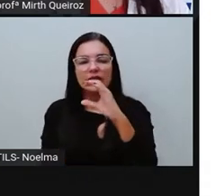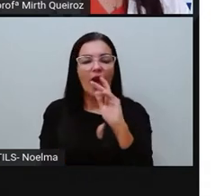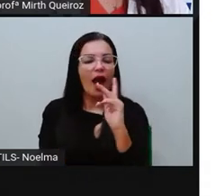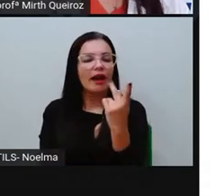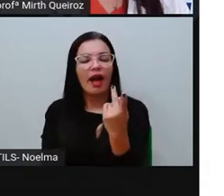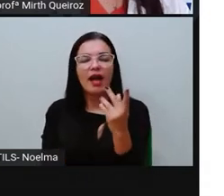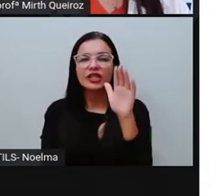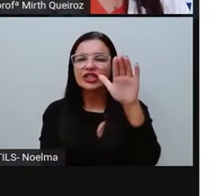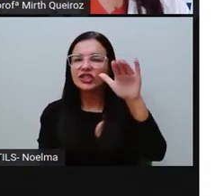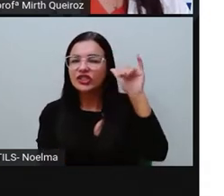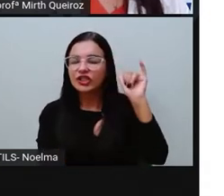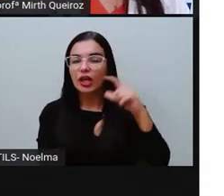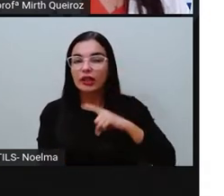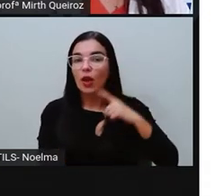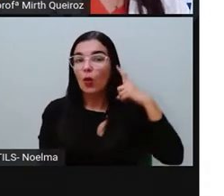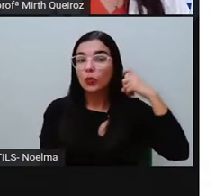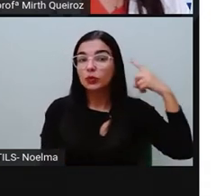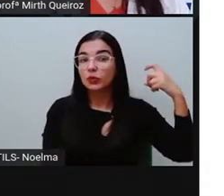como por exemplo,